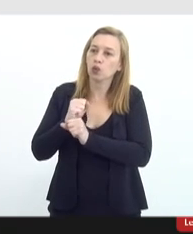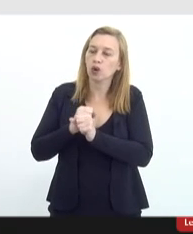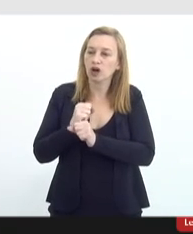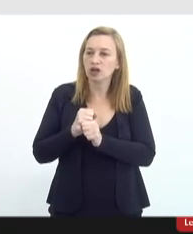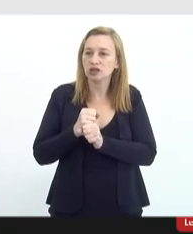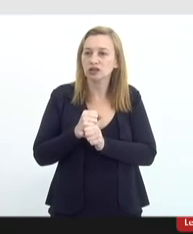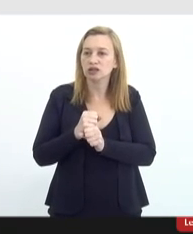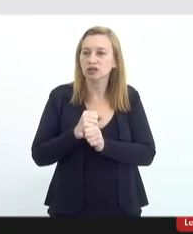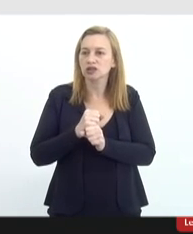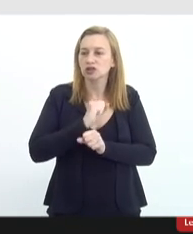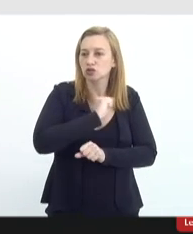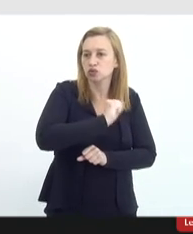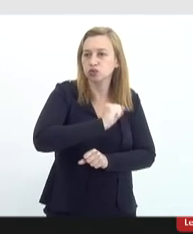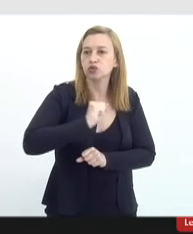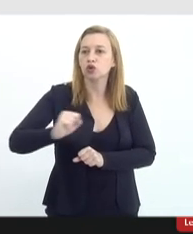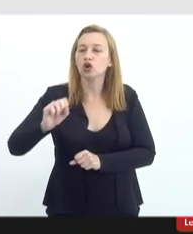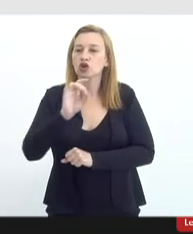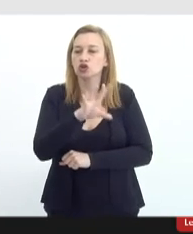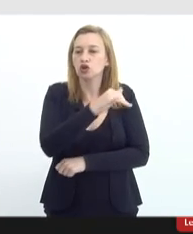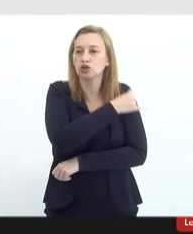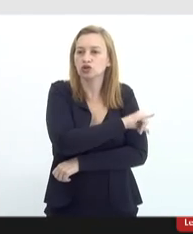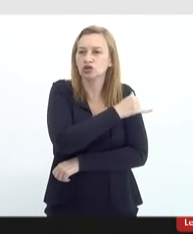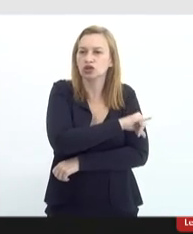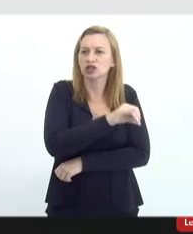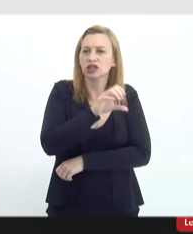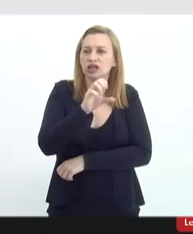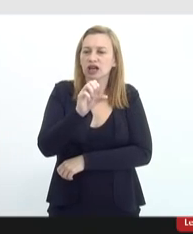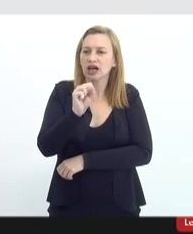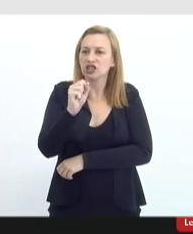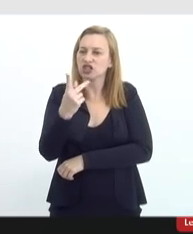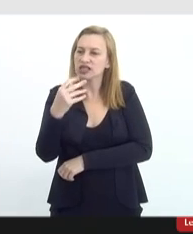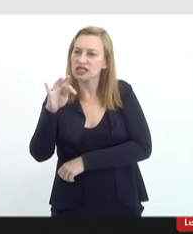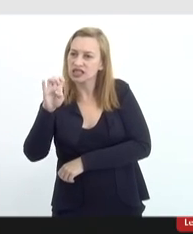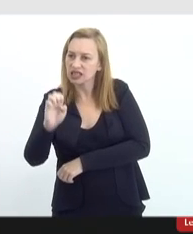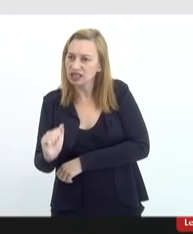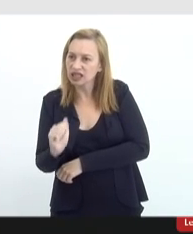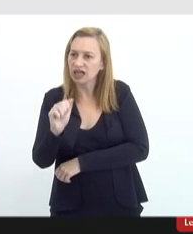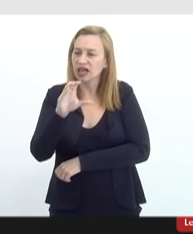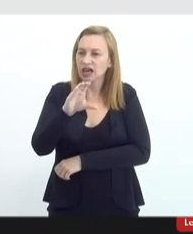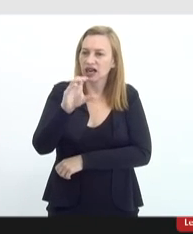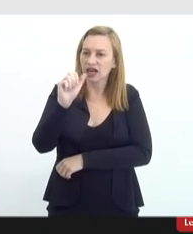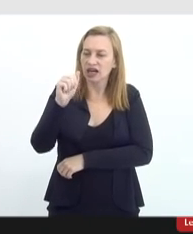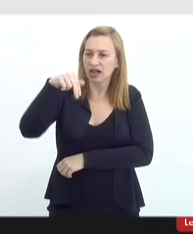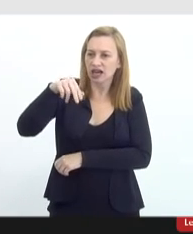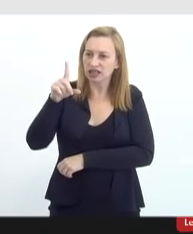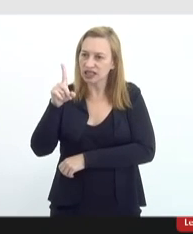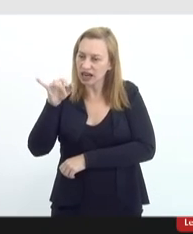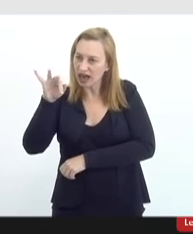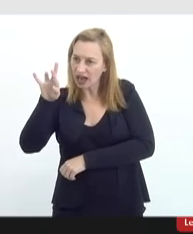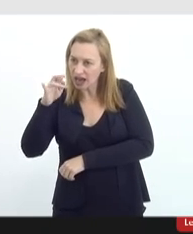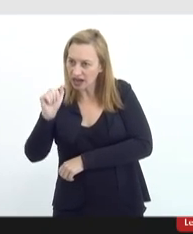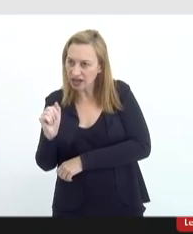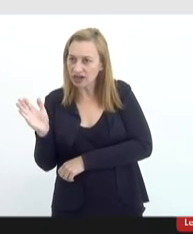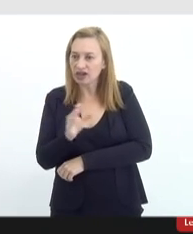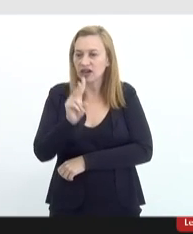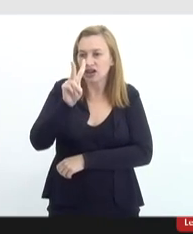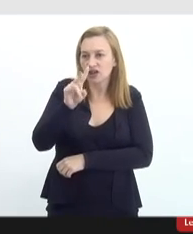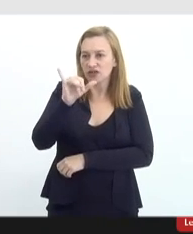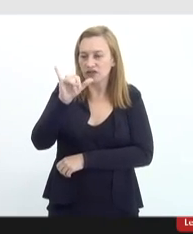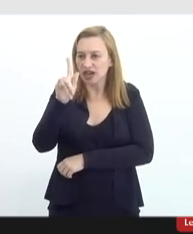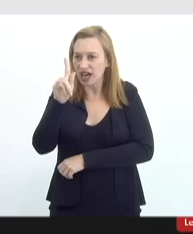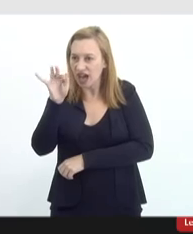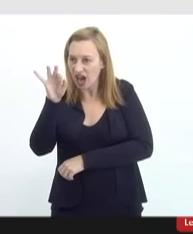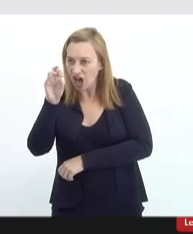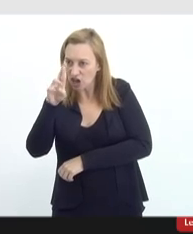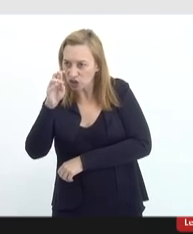das chacinas, né? E só no Rio de Janeiro a gente teve a chacina da Candelária, de Vigário Geral e de Acari. No plano religioso, e porque